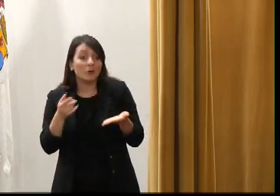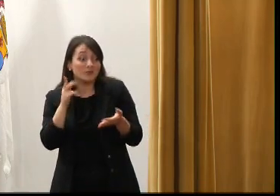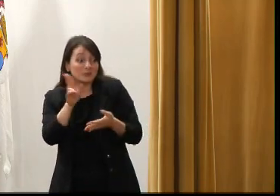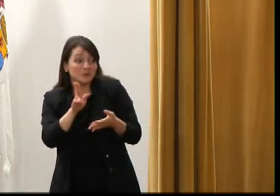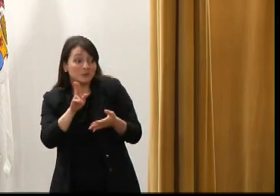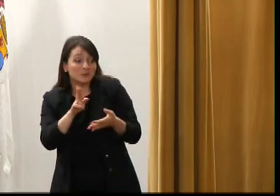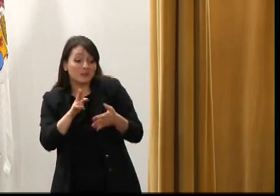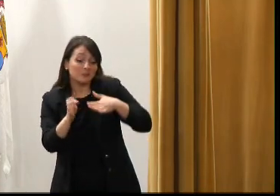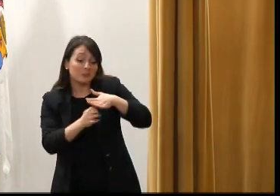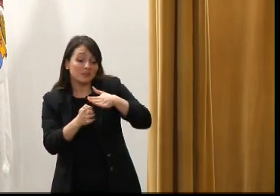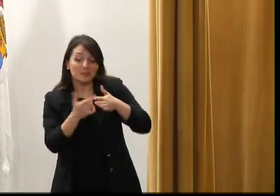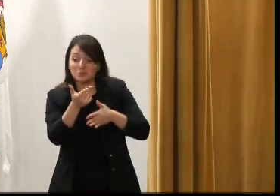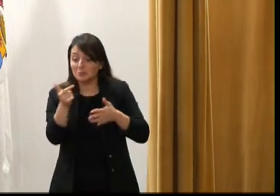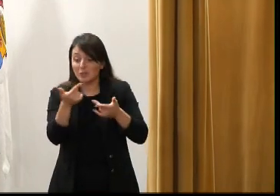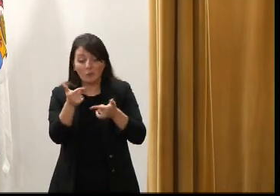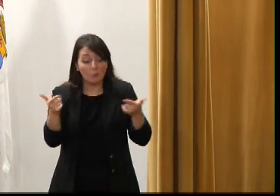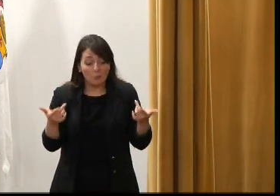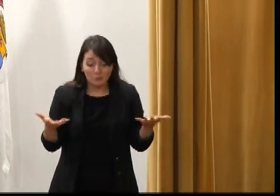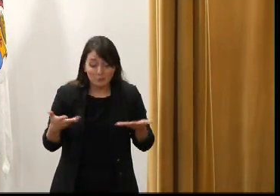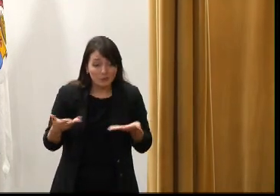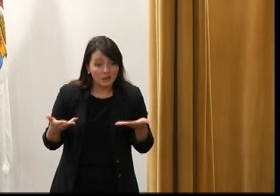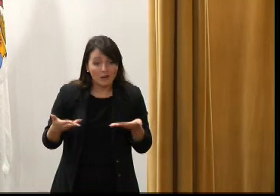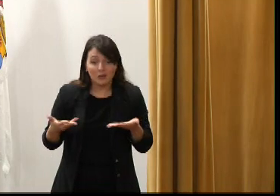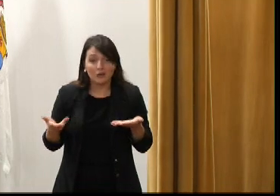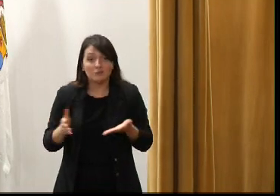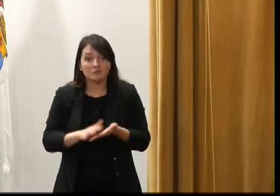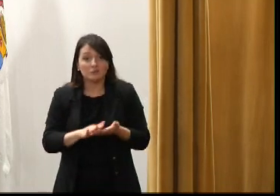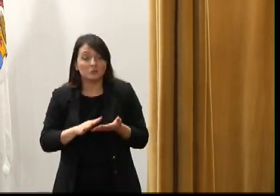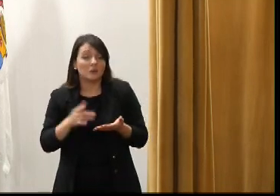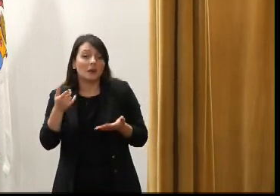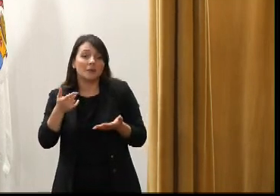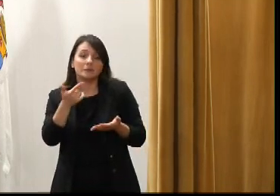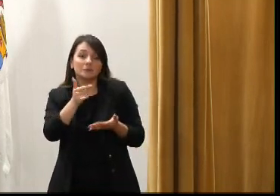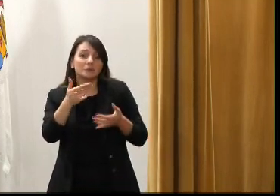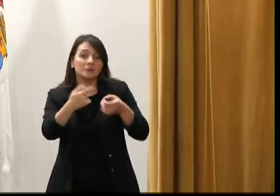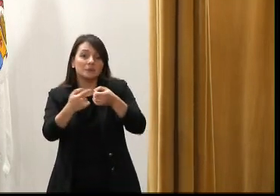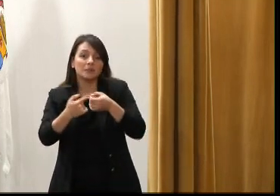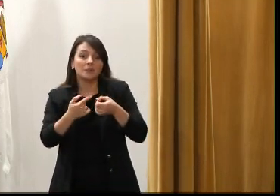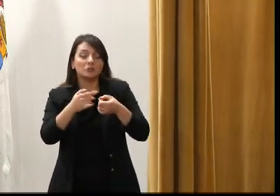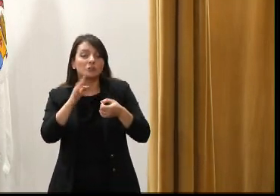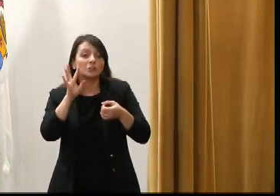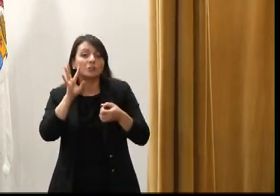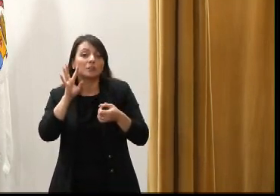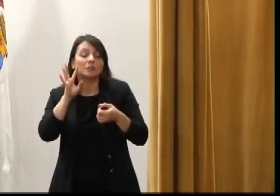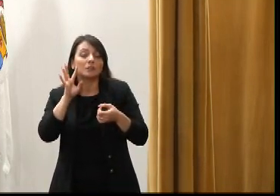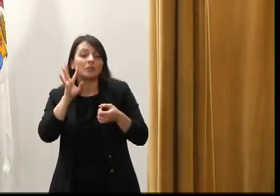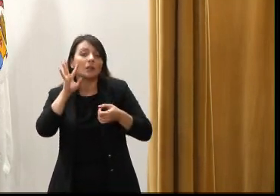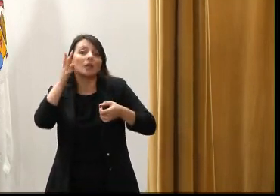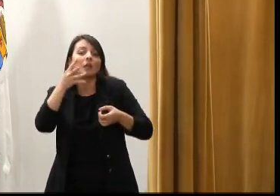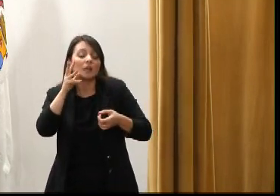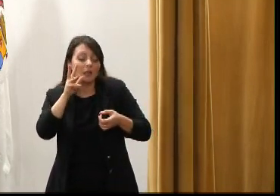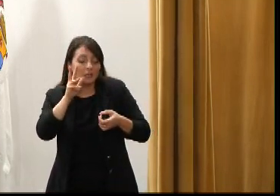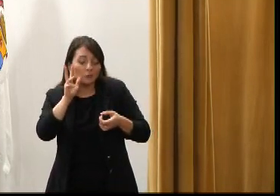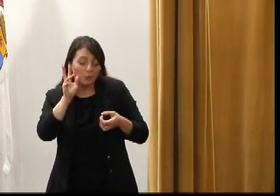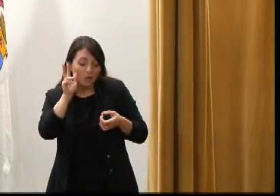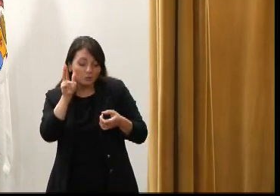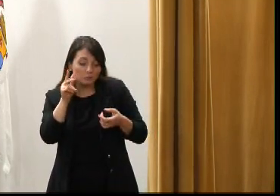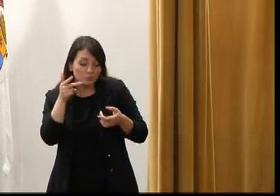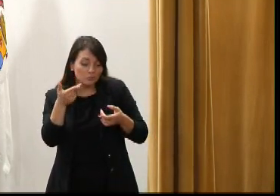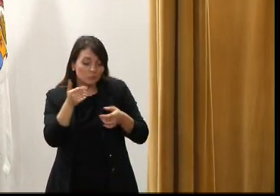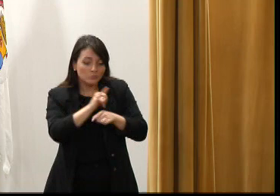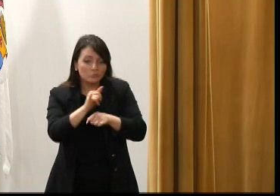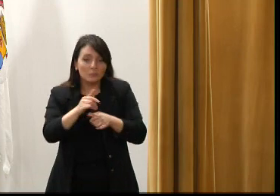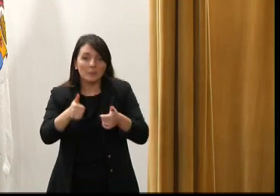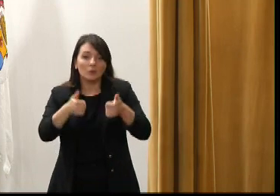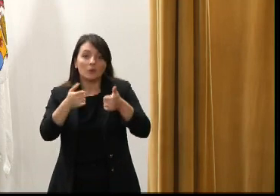reféns, né, as cidades não têm como resolver isso se elas não pensarem a produção de sua energia. Tá? Então,